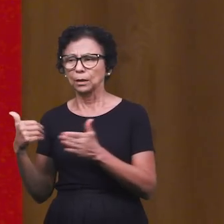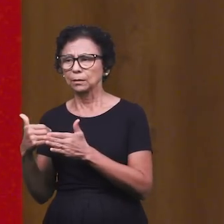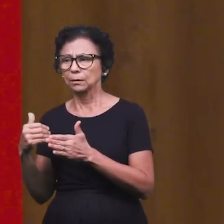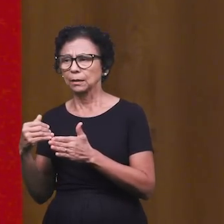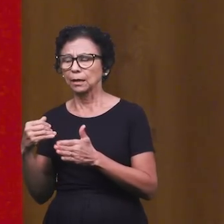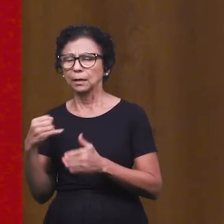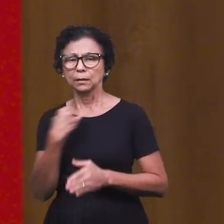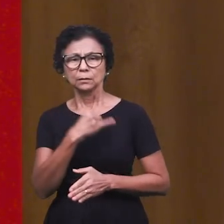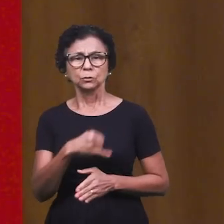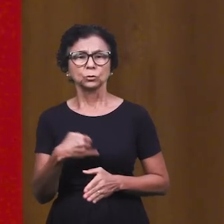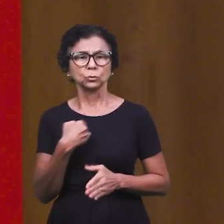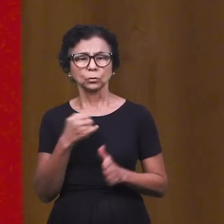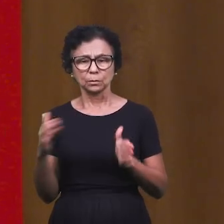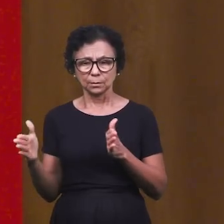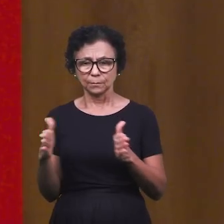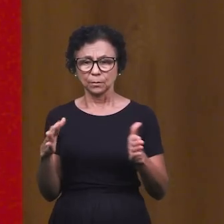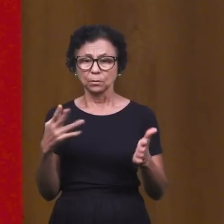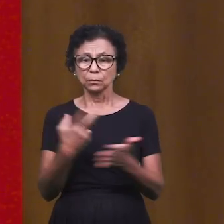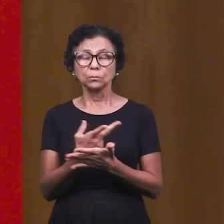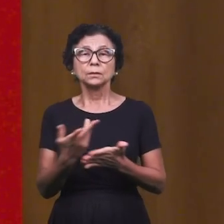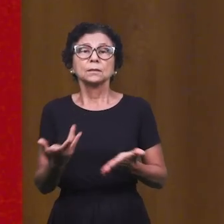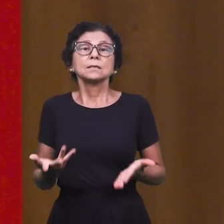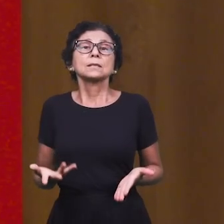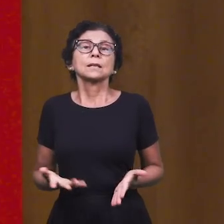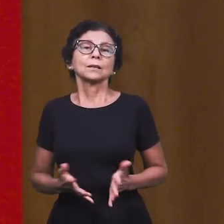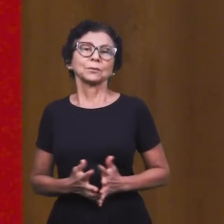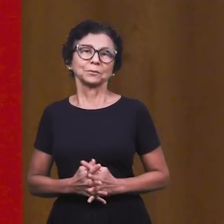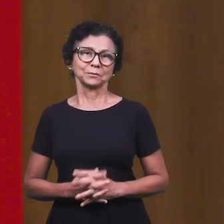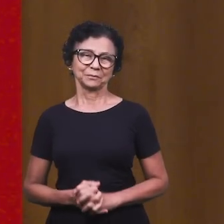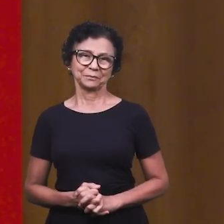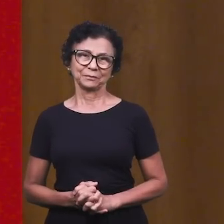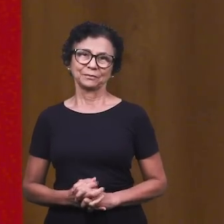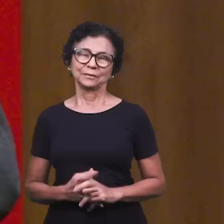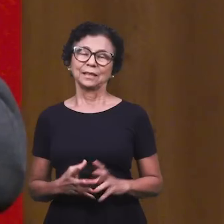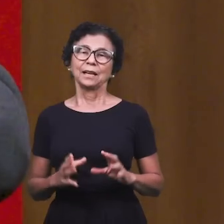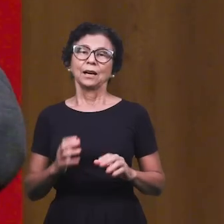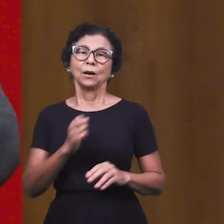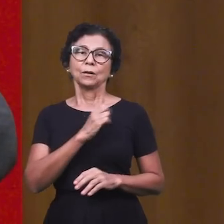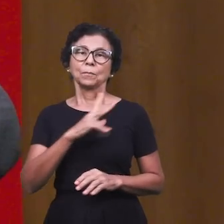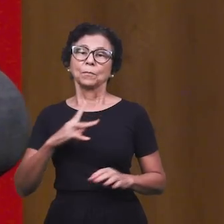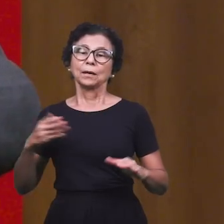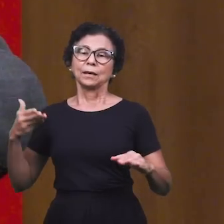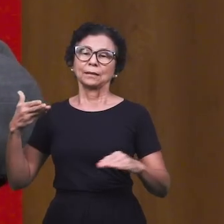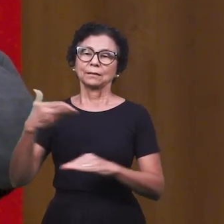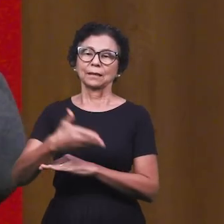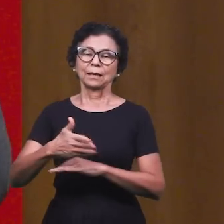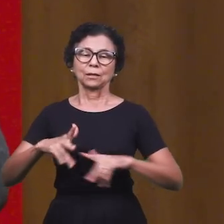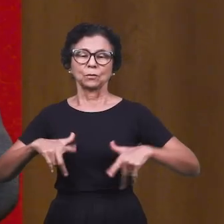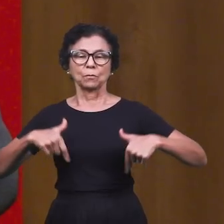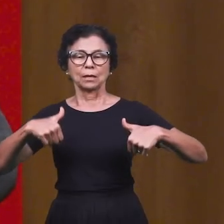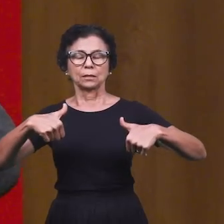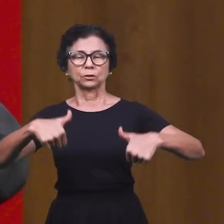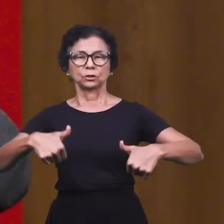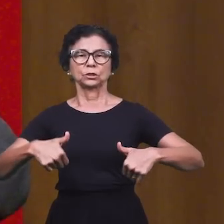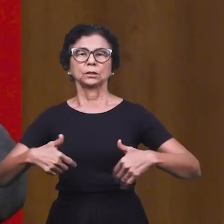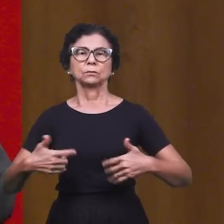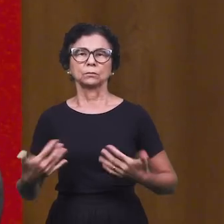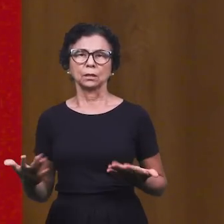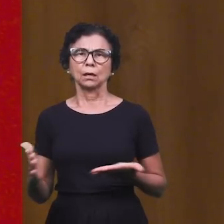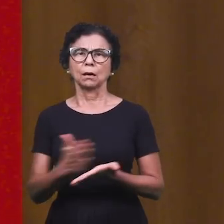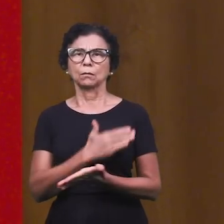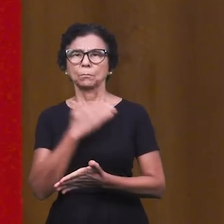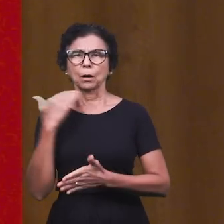importante o comentário que foi feito aqui, mostrando a ação dos apóstolos. Então esses apóstolos eles continuaram, claro, alguns